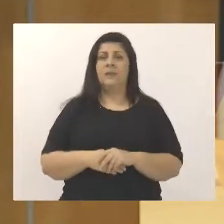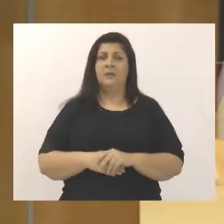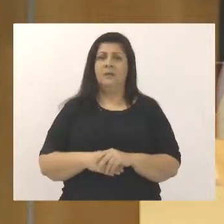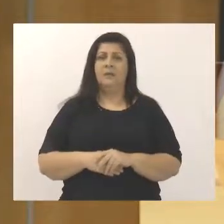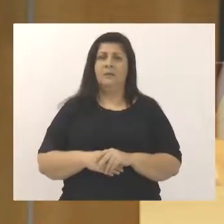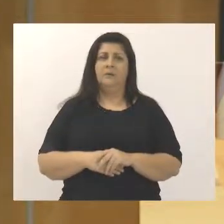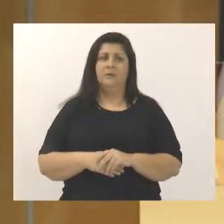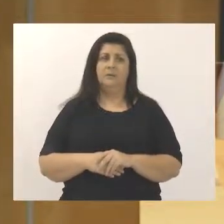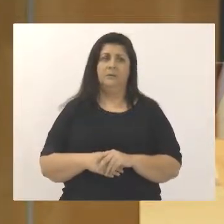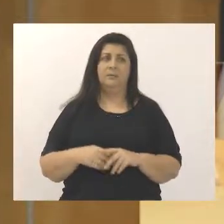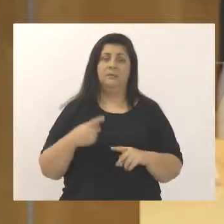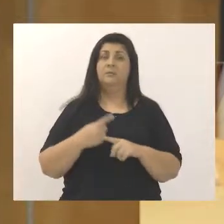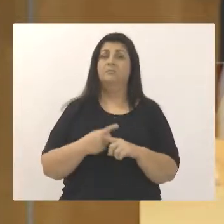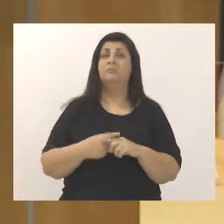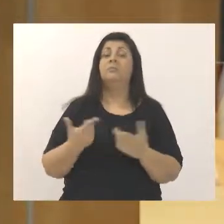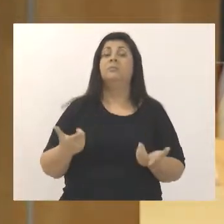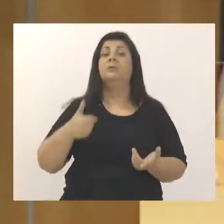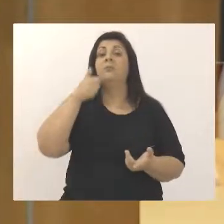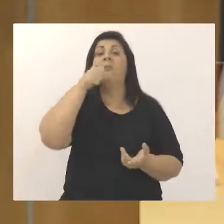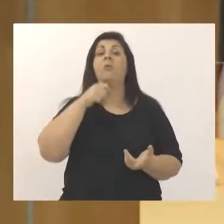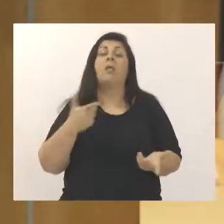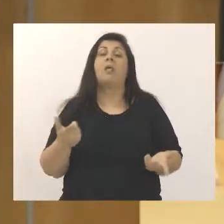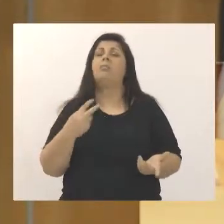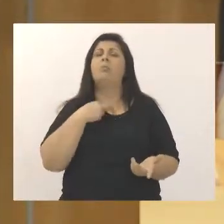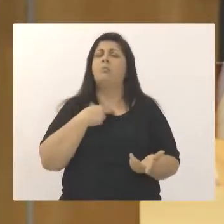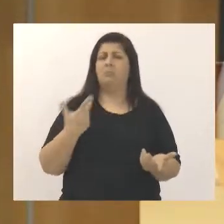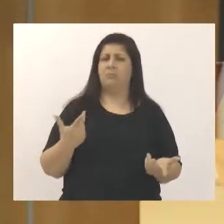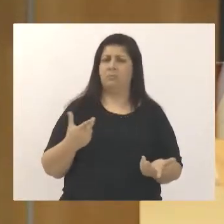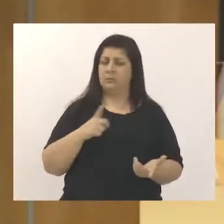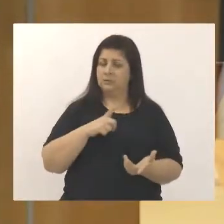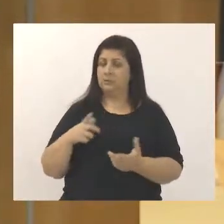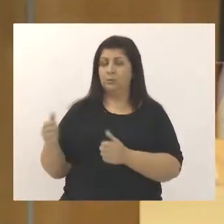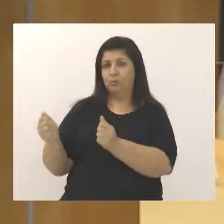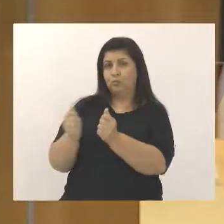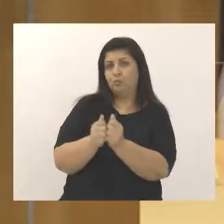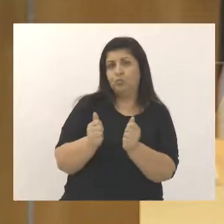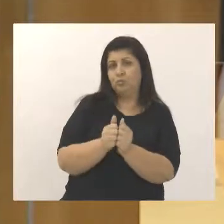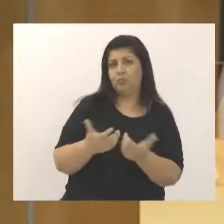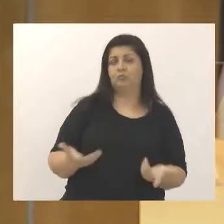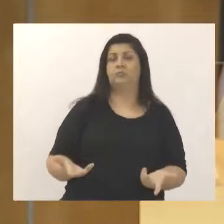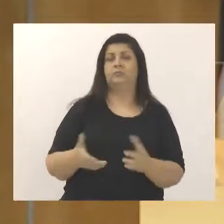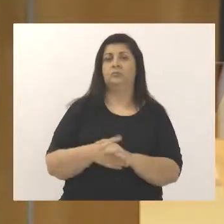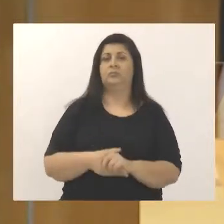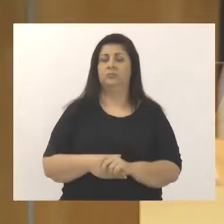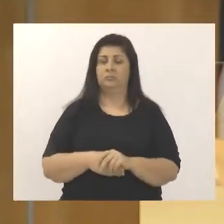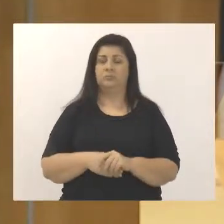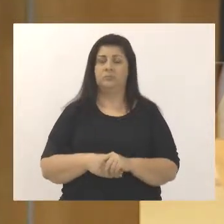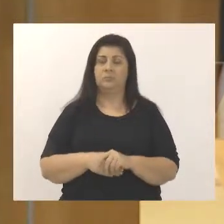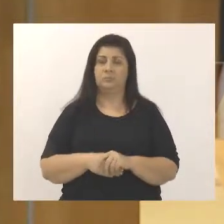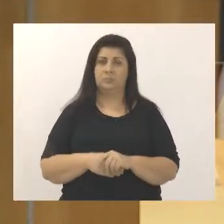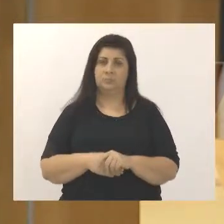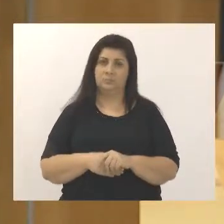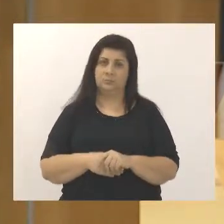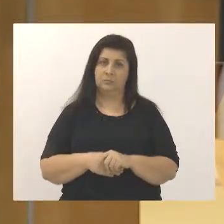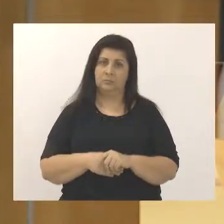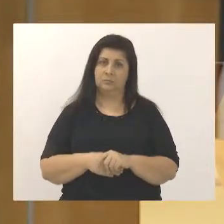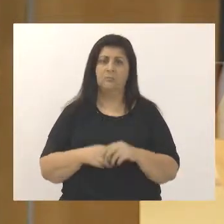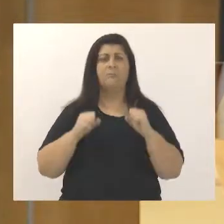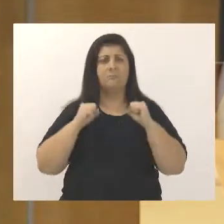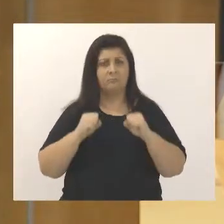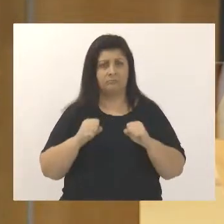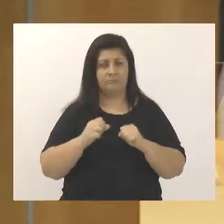por que ela não pode ter um acompanhante a hora que vai ganhar esse nenê?